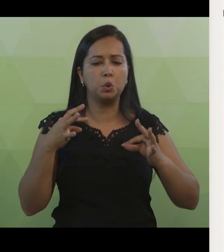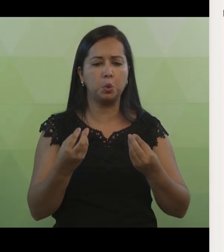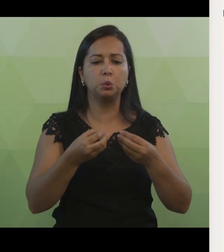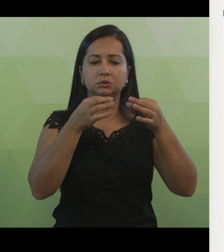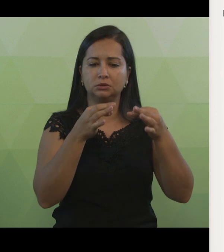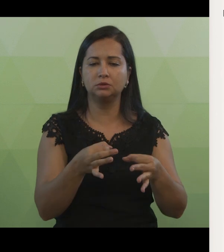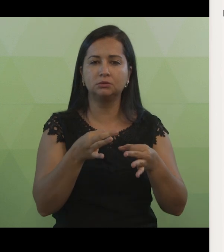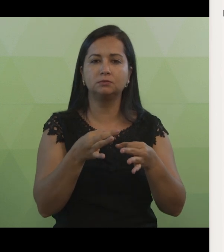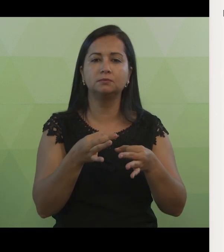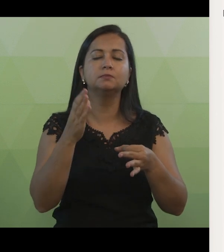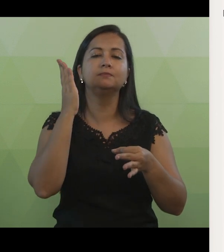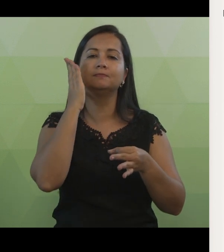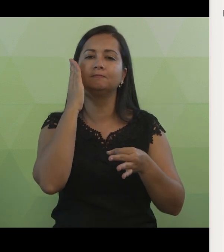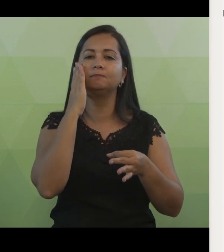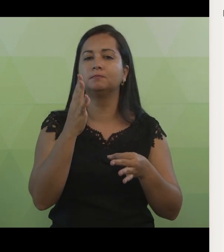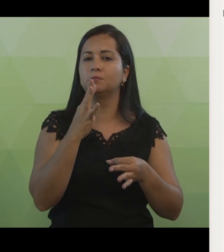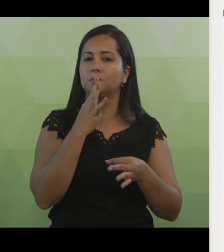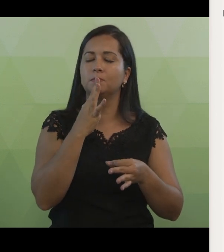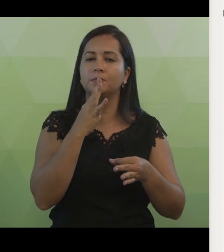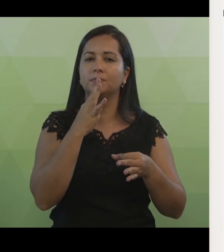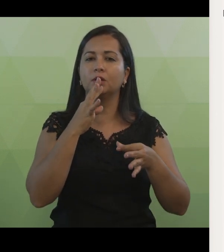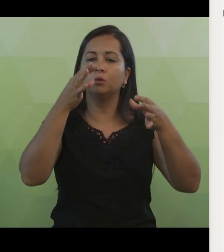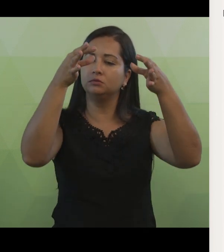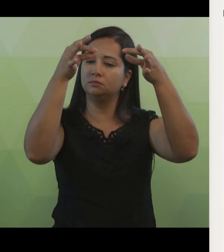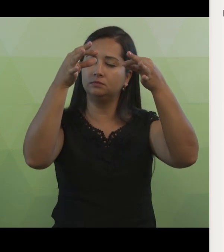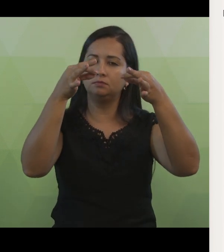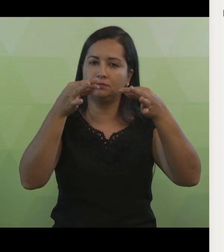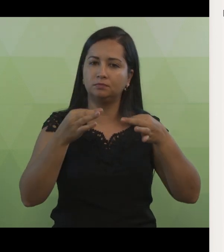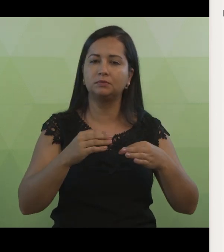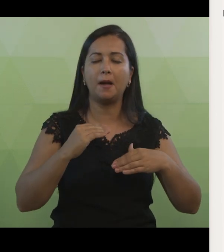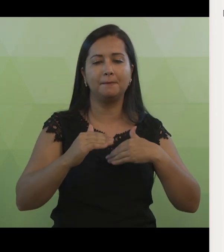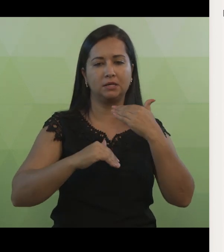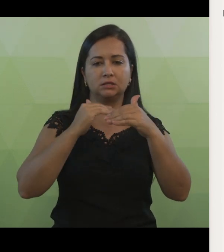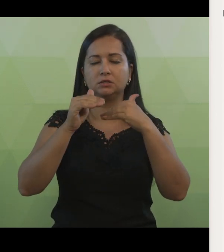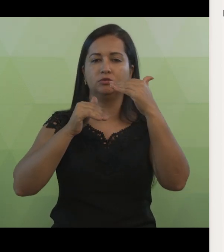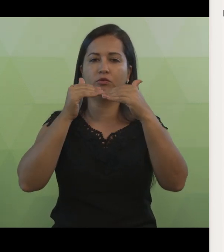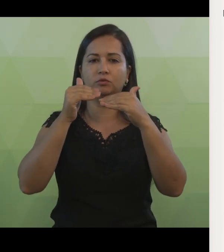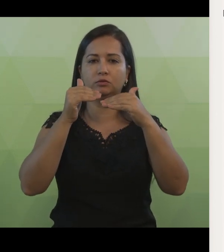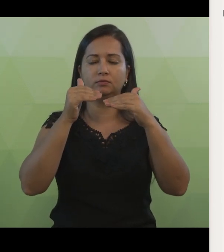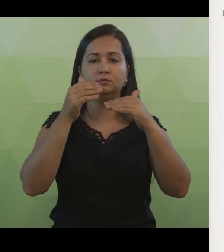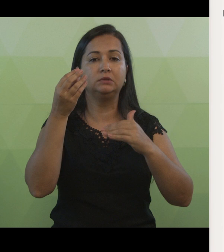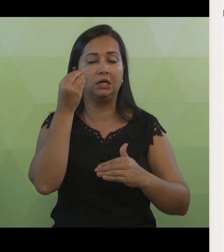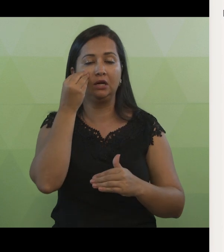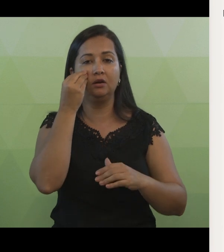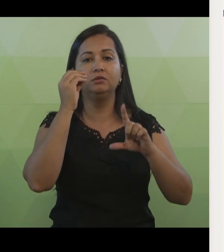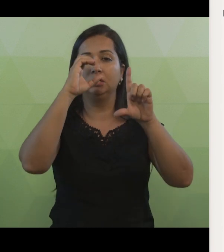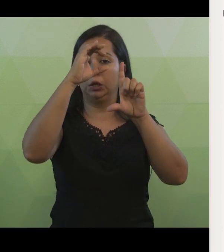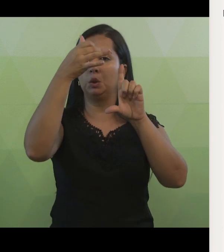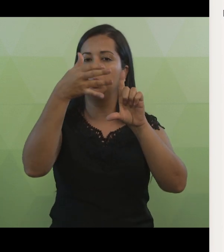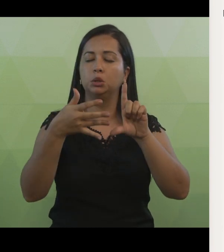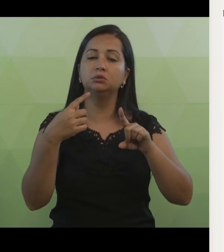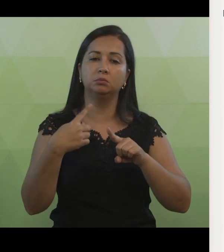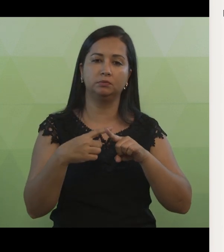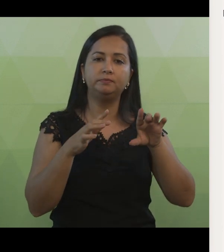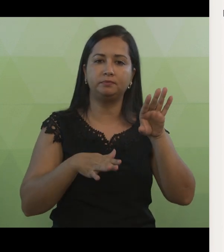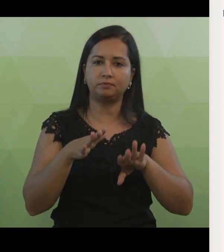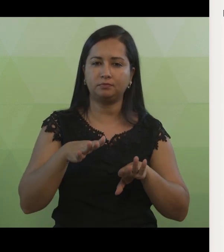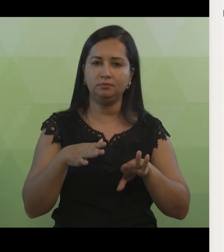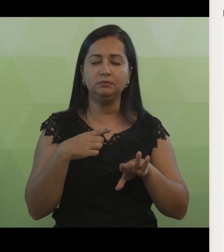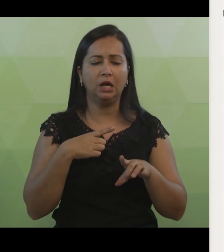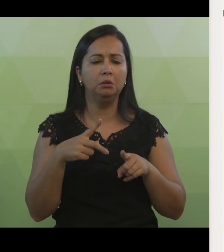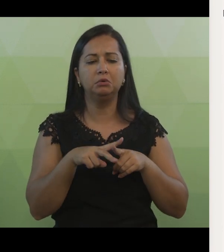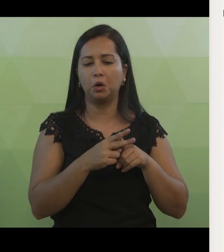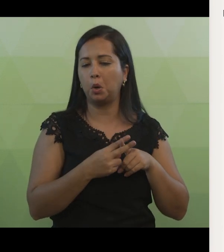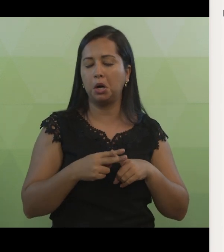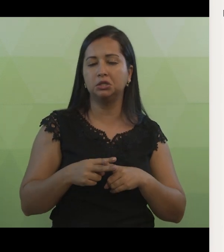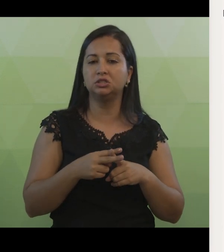de uso e de funcionamento da aplicação sendo desenvolvida. É comentar o código, porque às vezes você faz uma manutenção, você